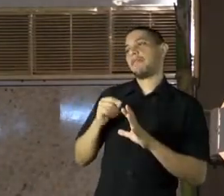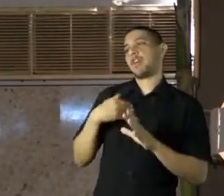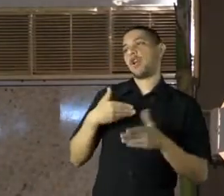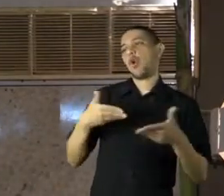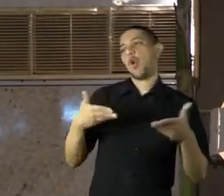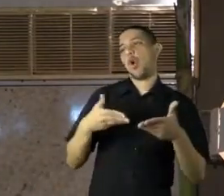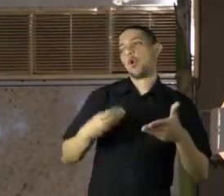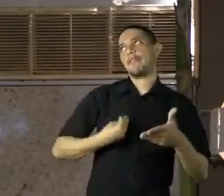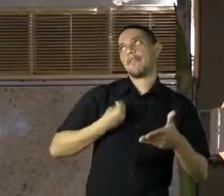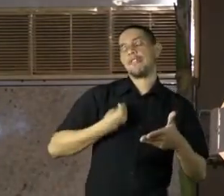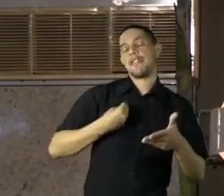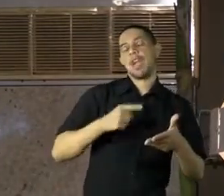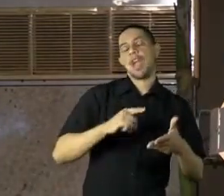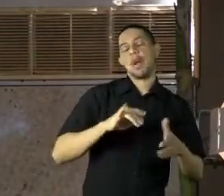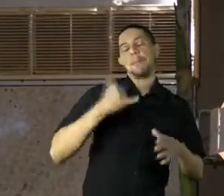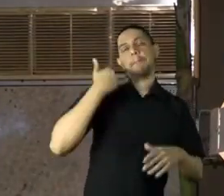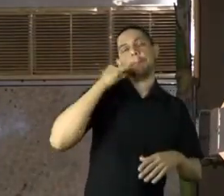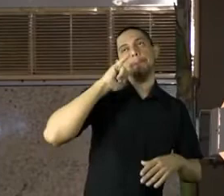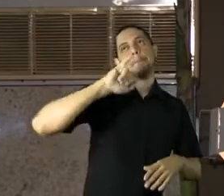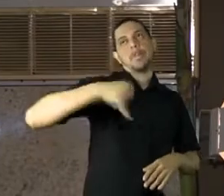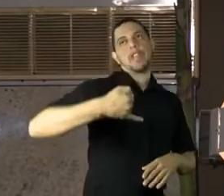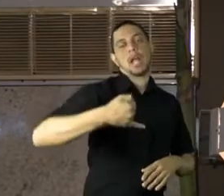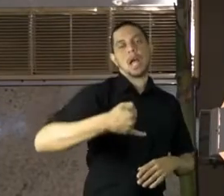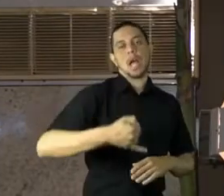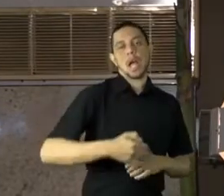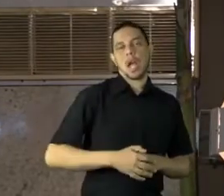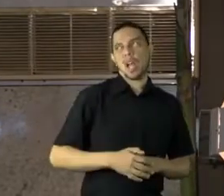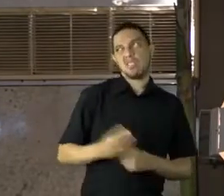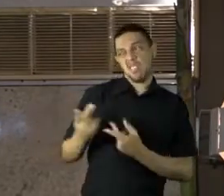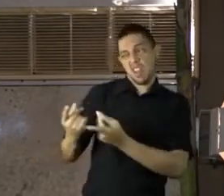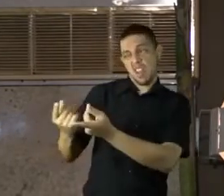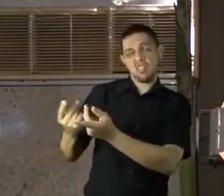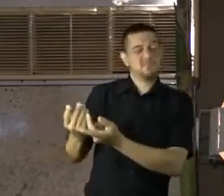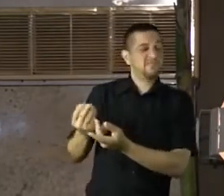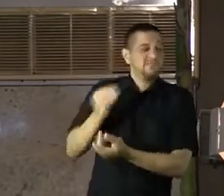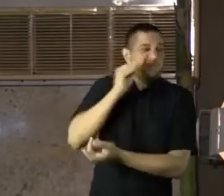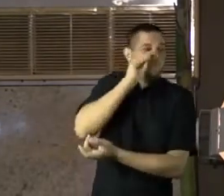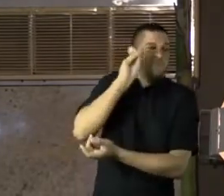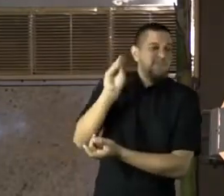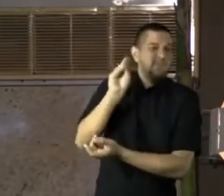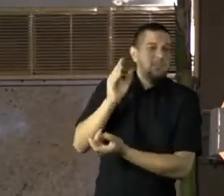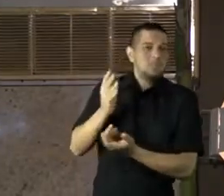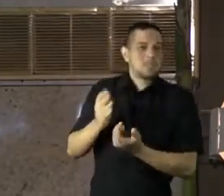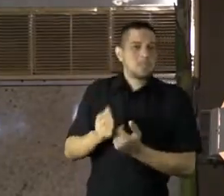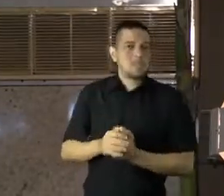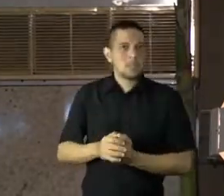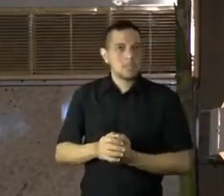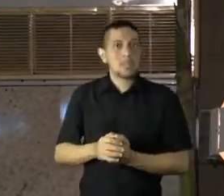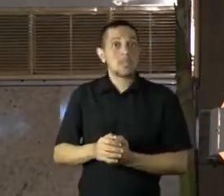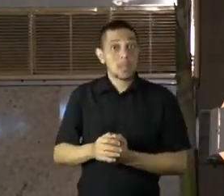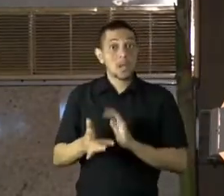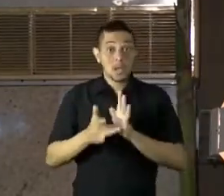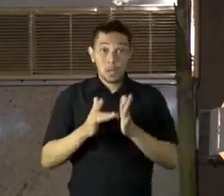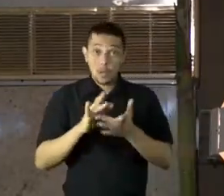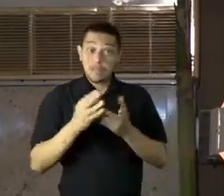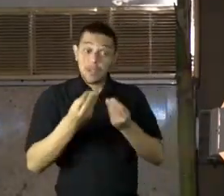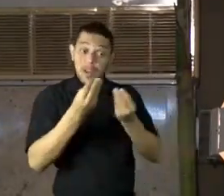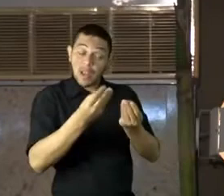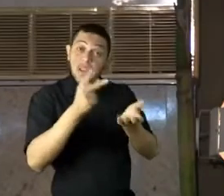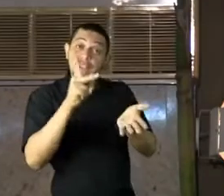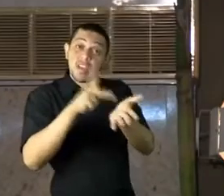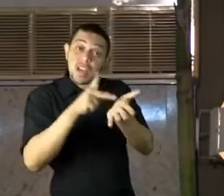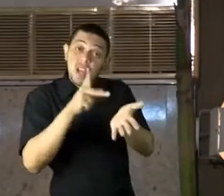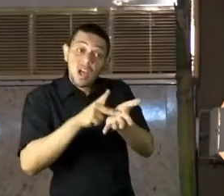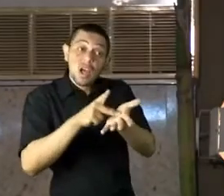viver o hoje Jesus nos oferece a verdade e muitos respondem dizendo não senhor obrigado essa verdade ela